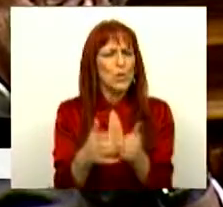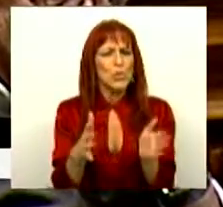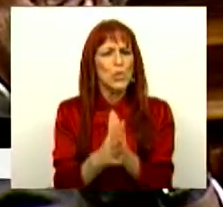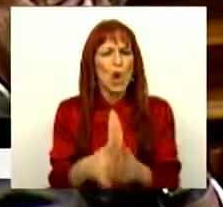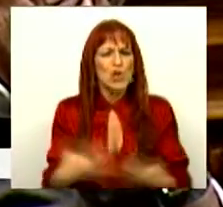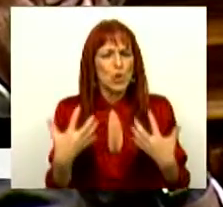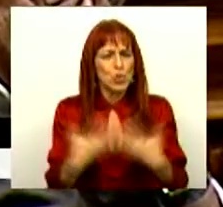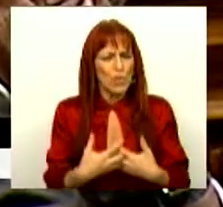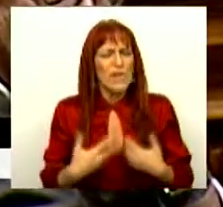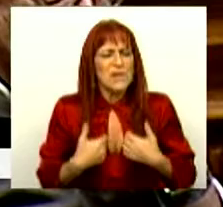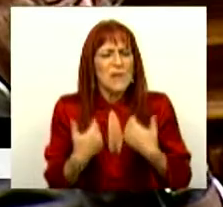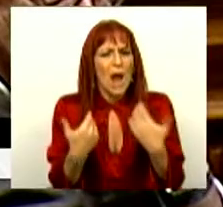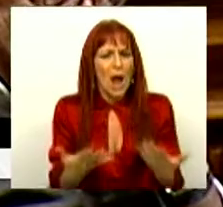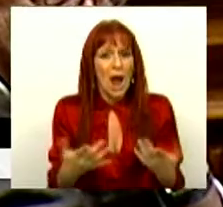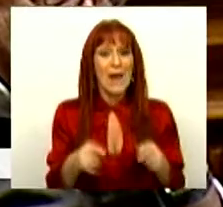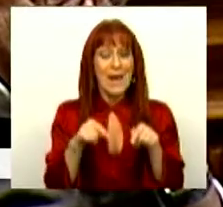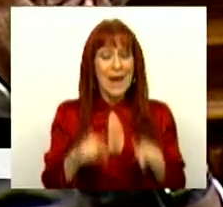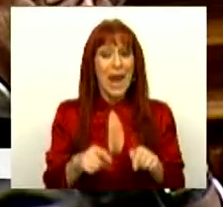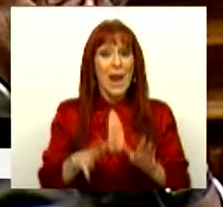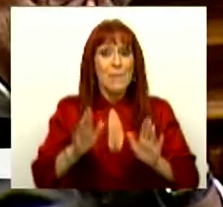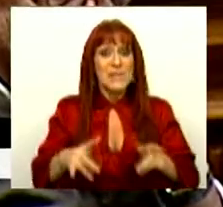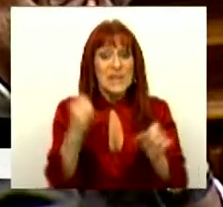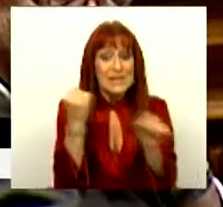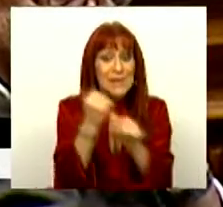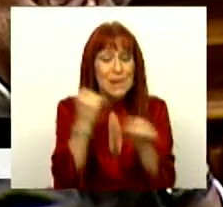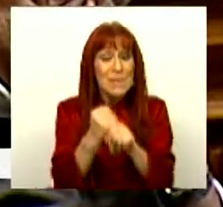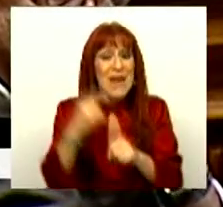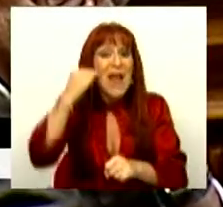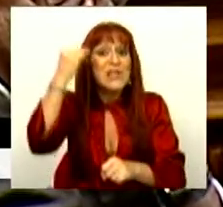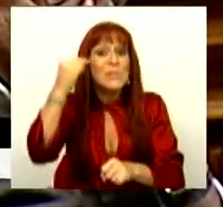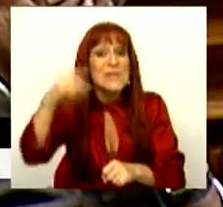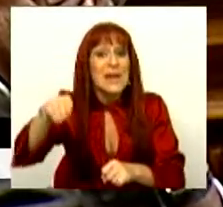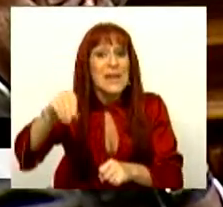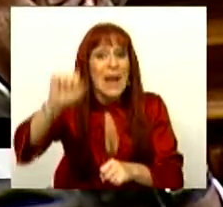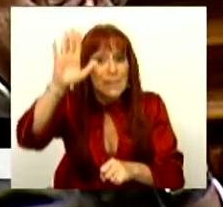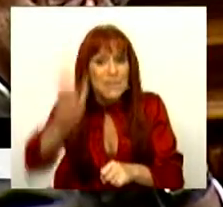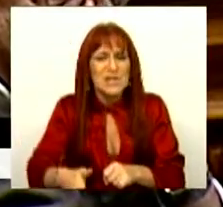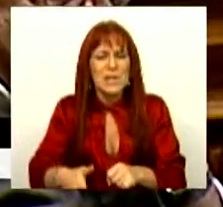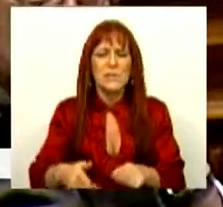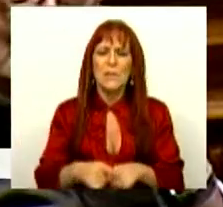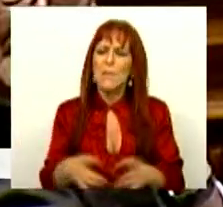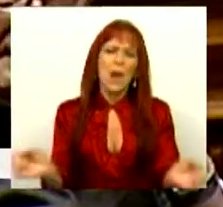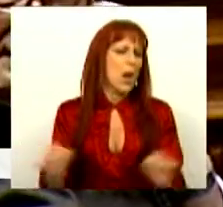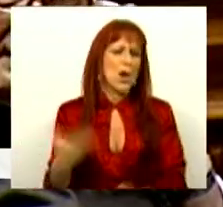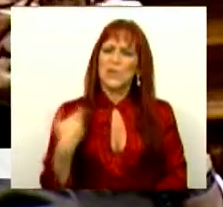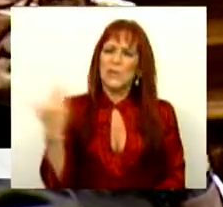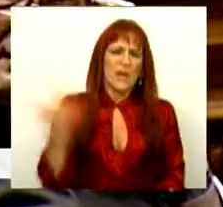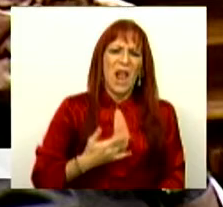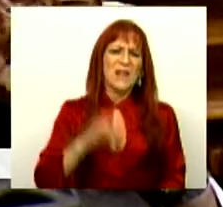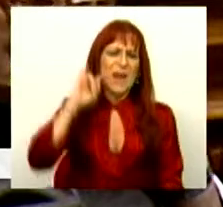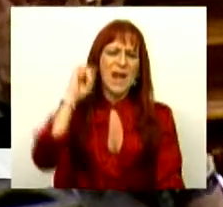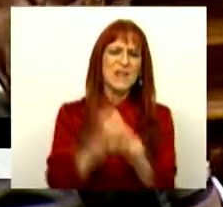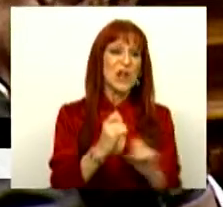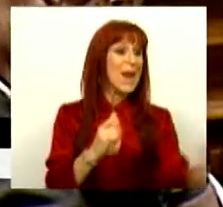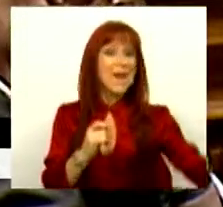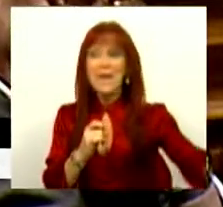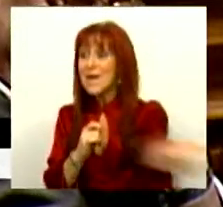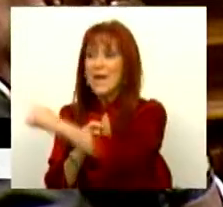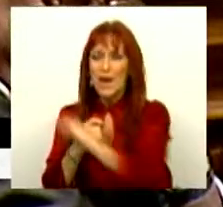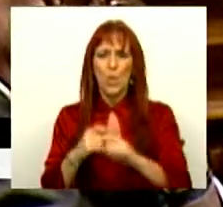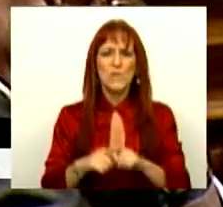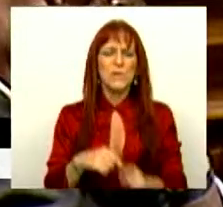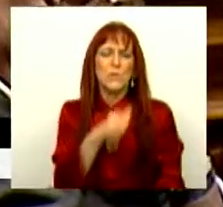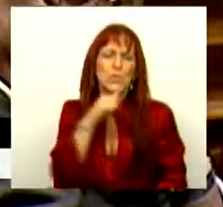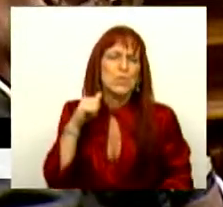temos dúvidas e elas têm de ser trabalhadas na especialidade, mas não temos o direito de exigir a ninguém o